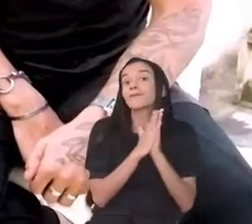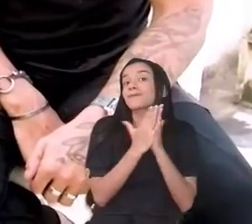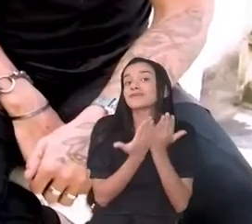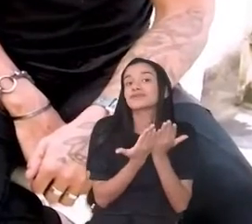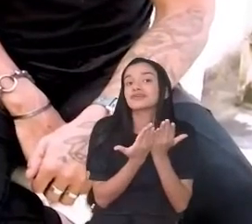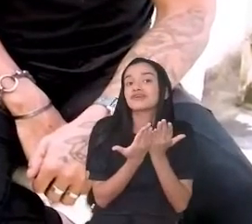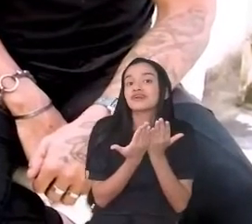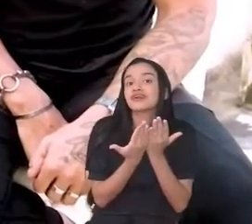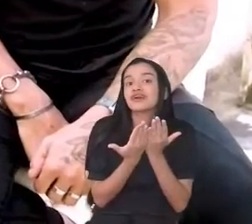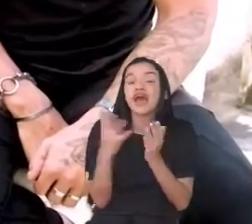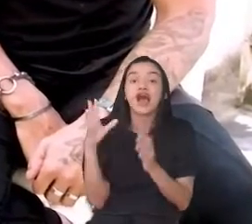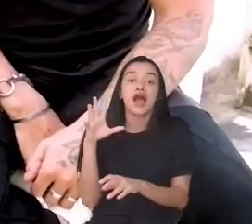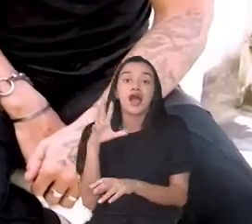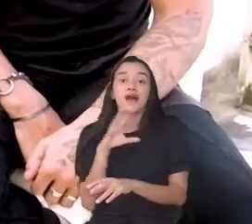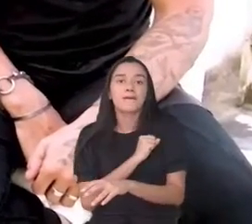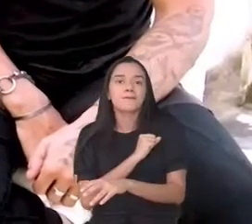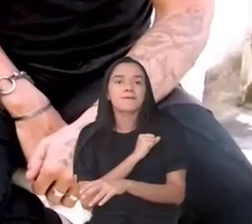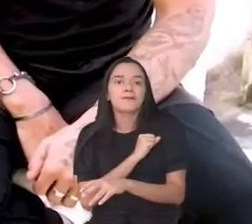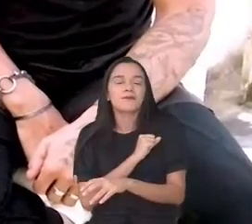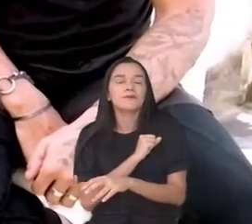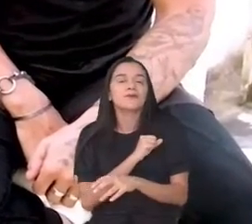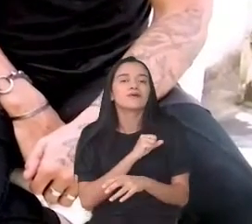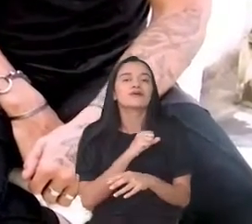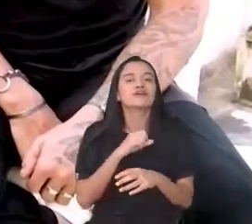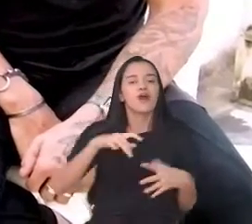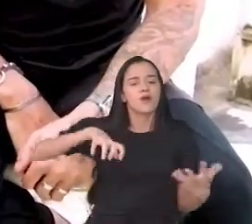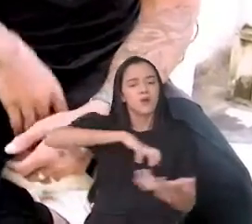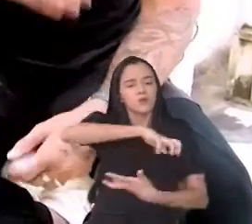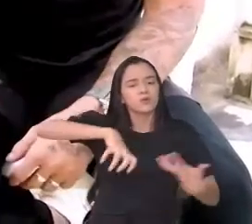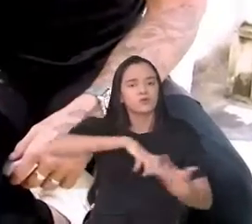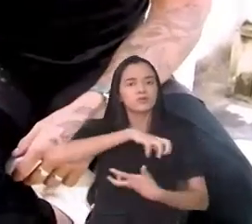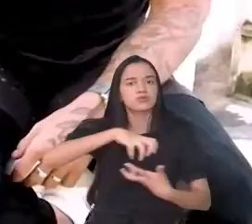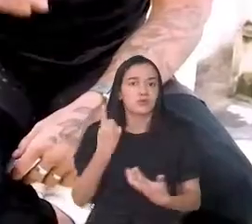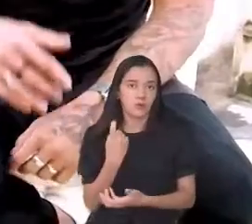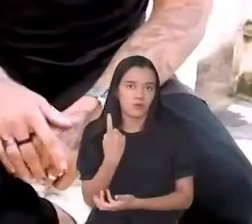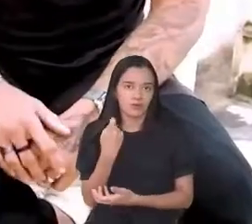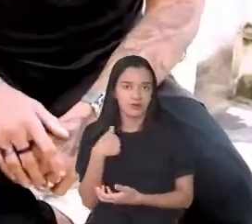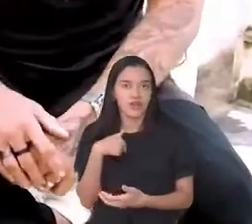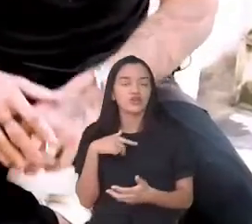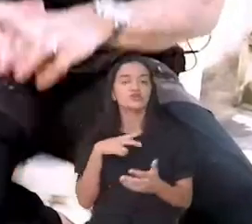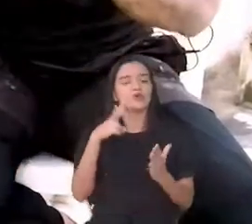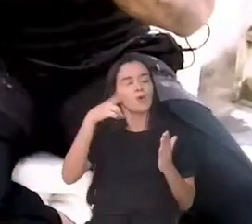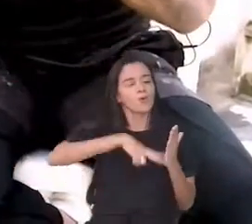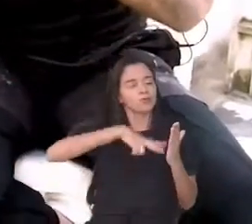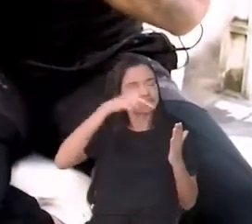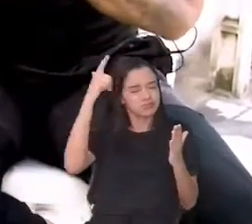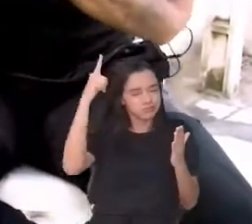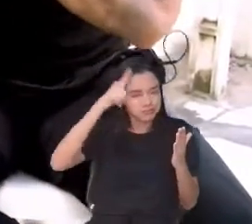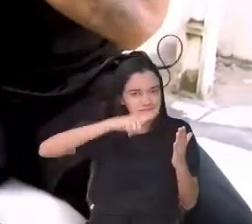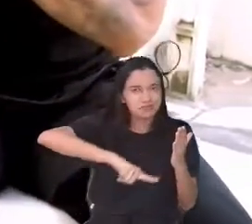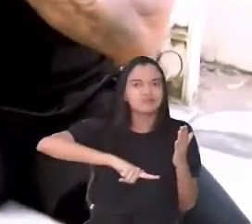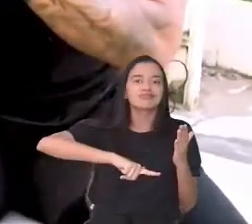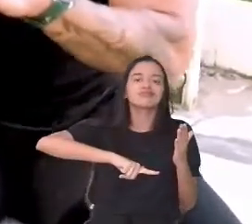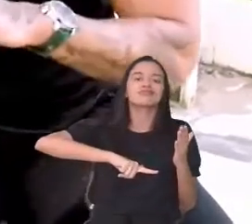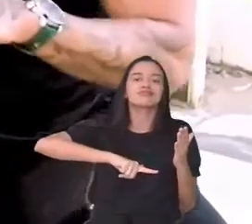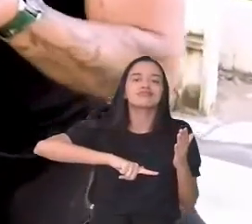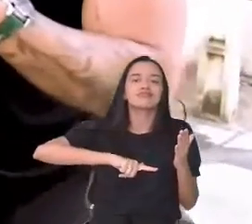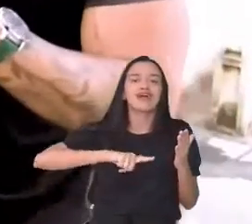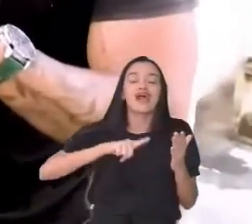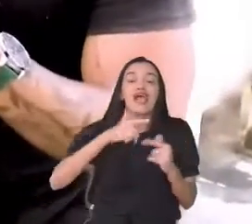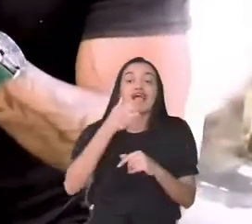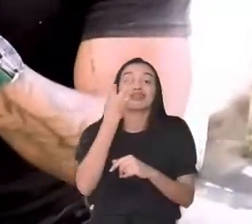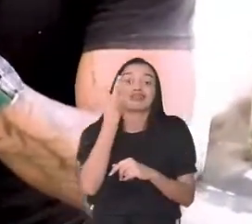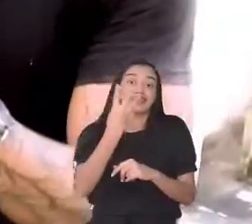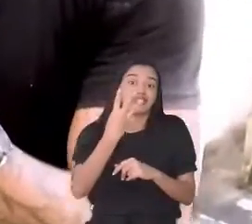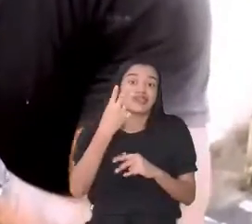O Amor é a Única Revolução. Eu tô relendo ele. Ele é o nome de três